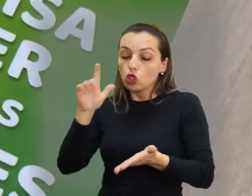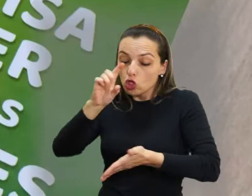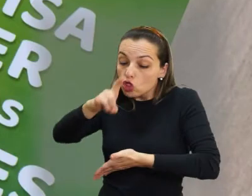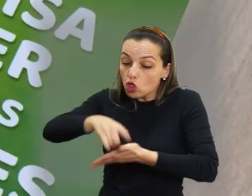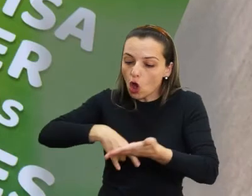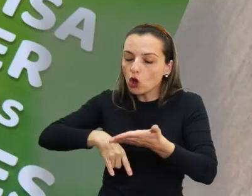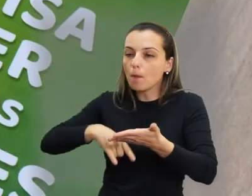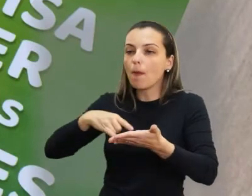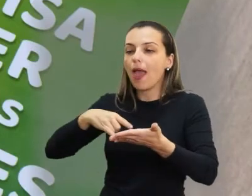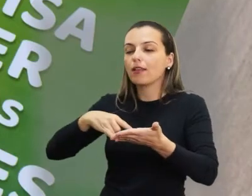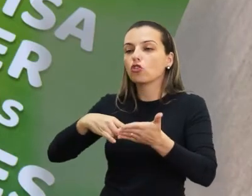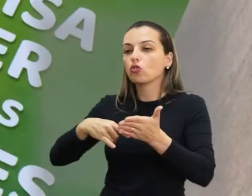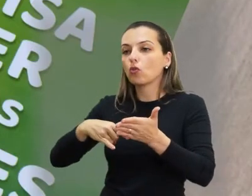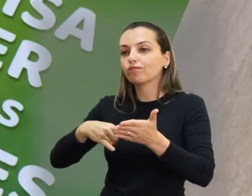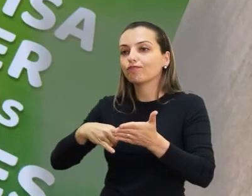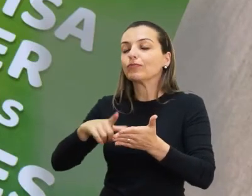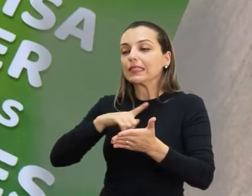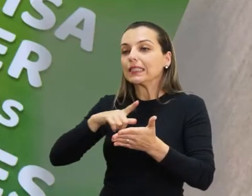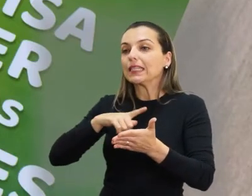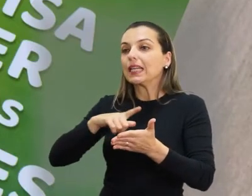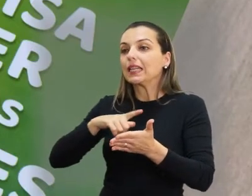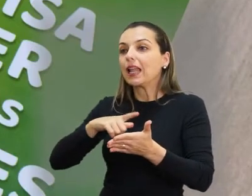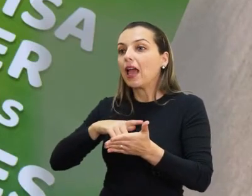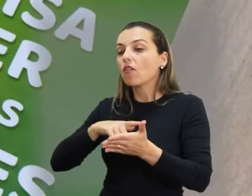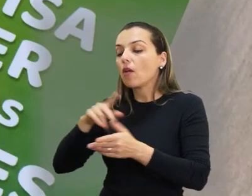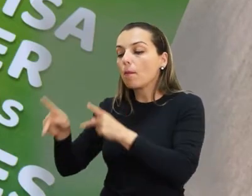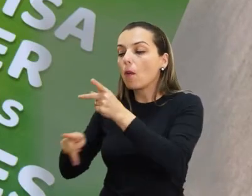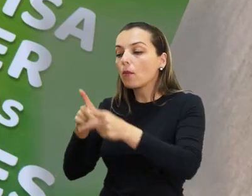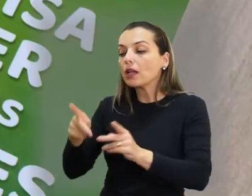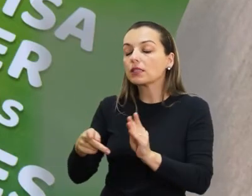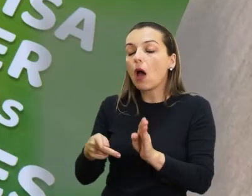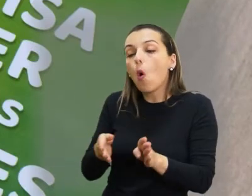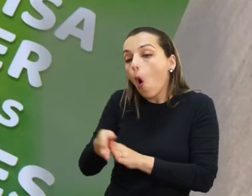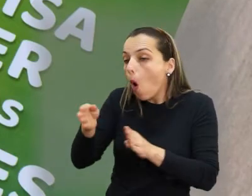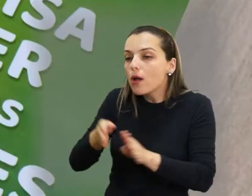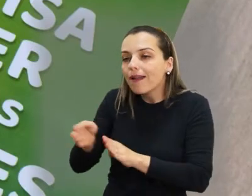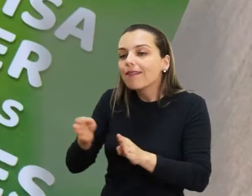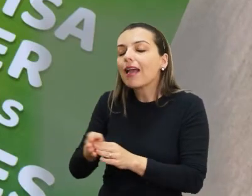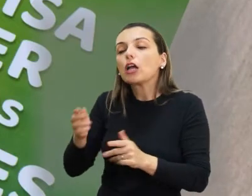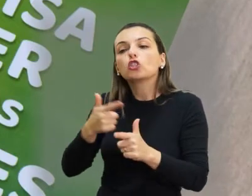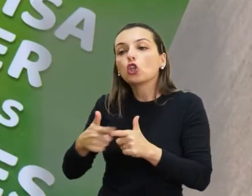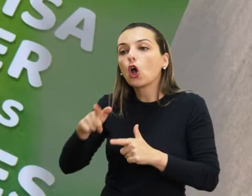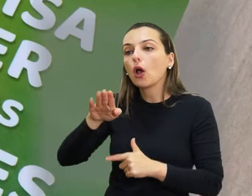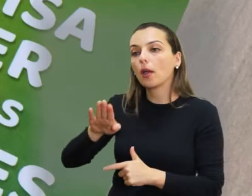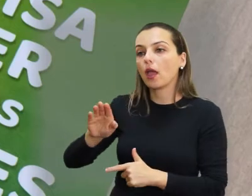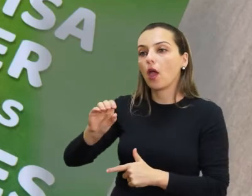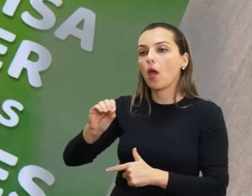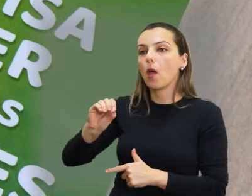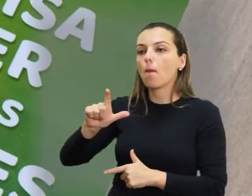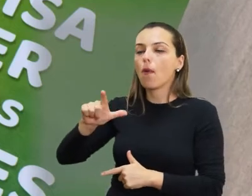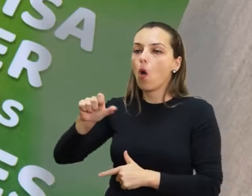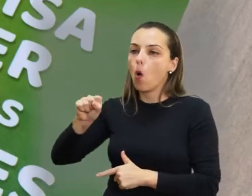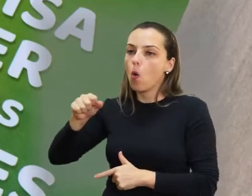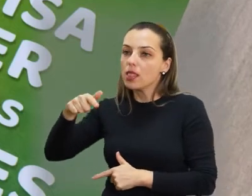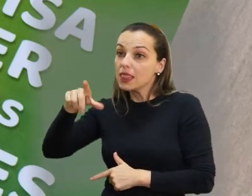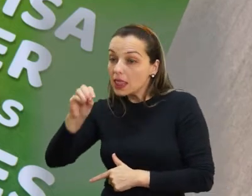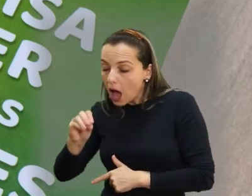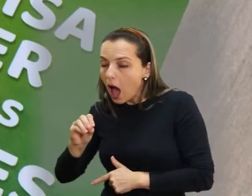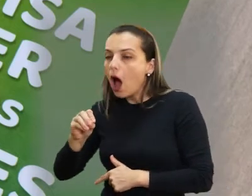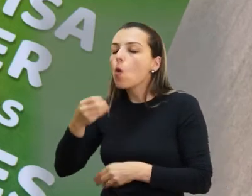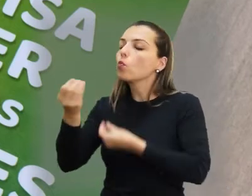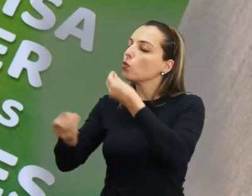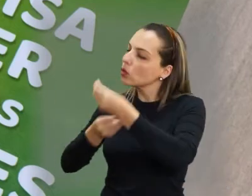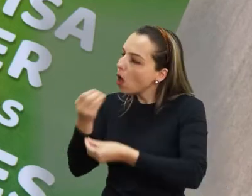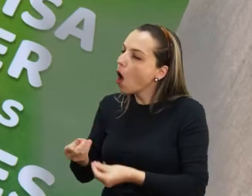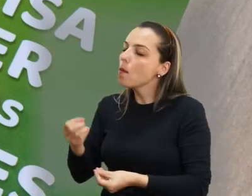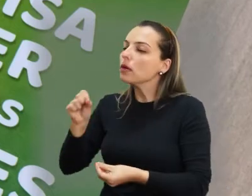nossas. Então, assim, foi uma cartilha para a população de como funciona, quais são os bolsões que nós temos, como funciona, o que pode ser despejado lá, o que pode ser